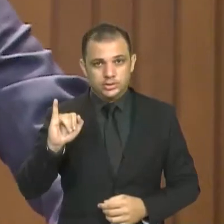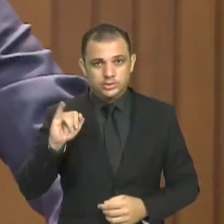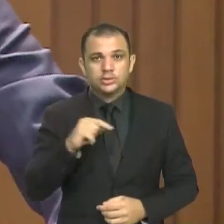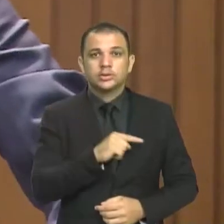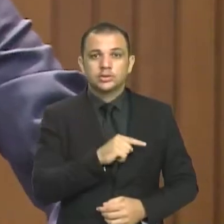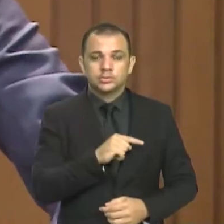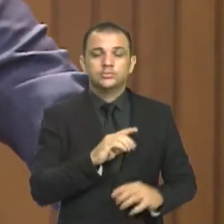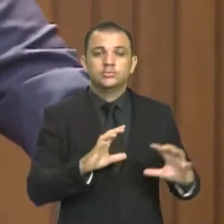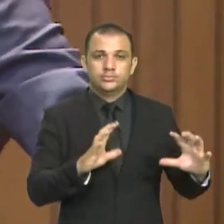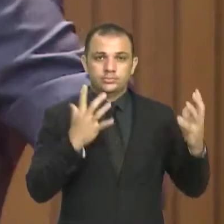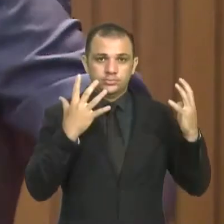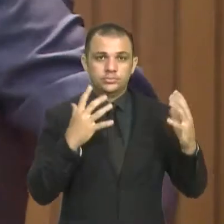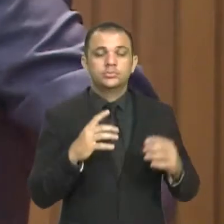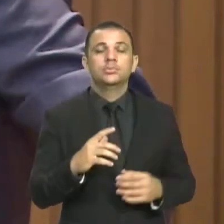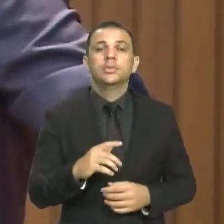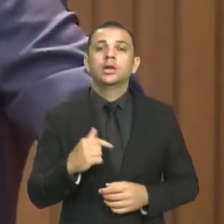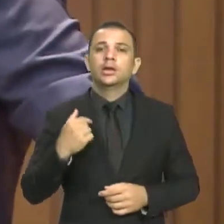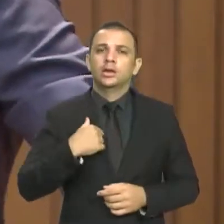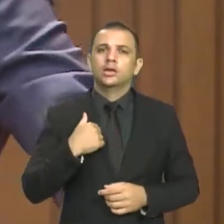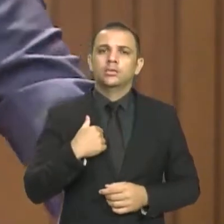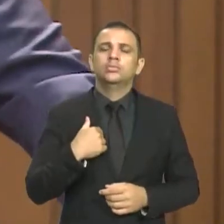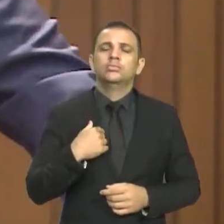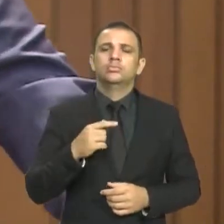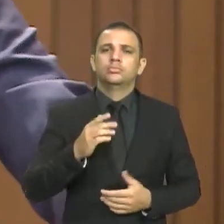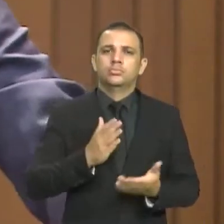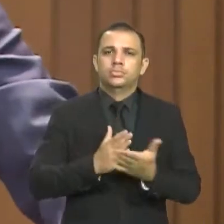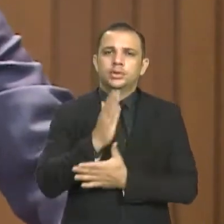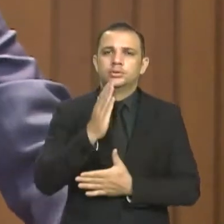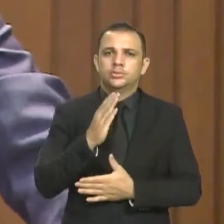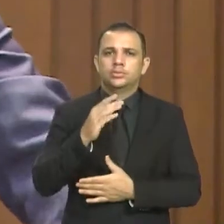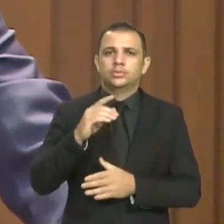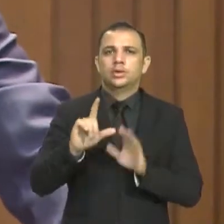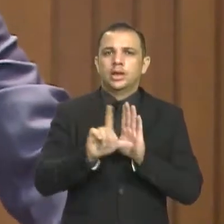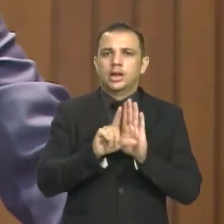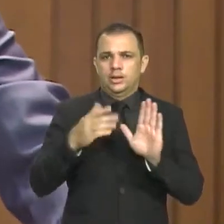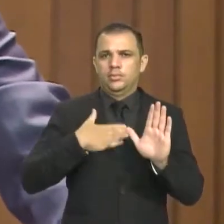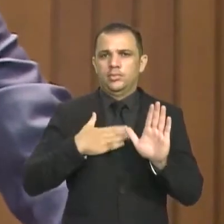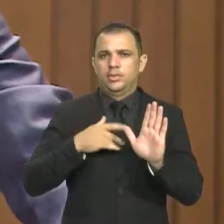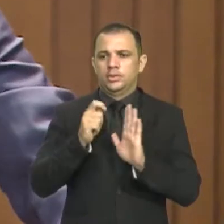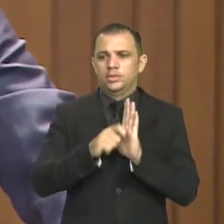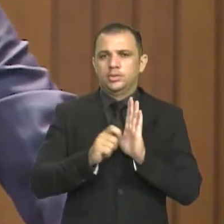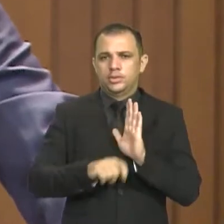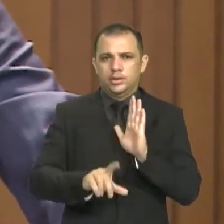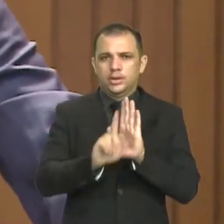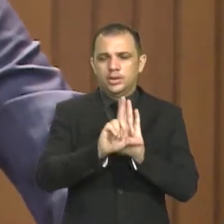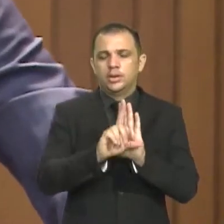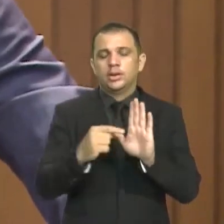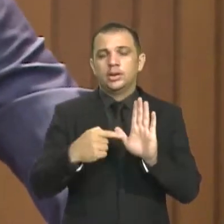o presidente Otelino já vai promulgar nos próximos dias, essa casa irá promulgar,